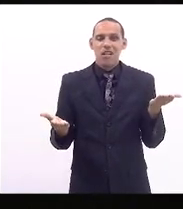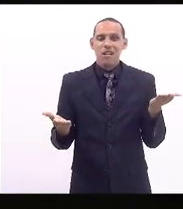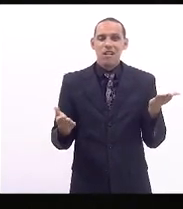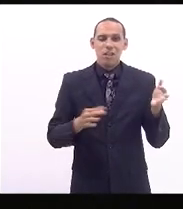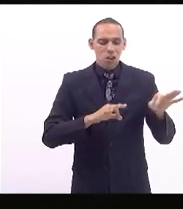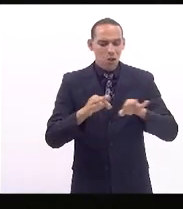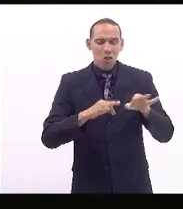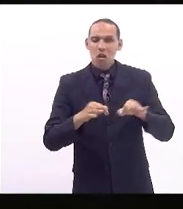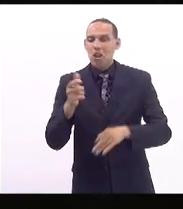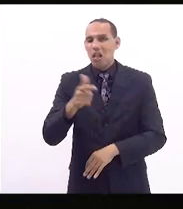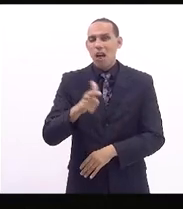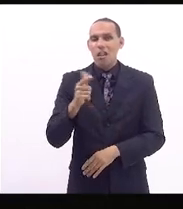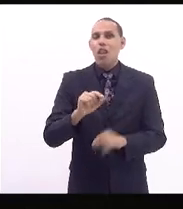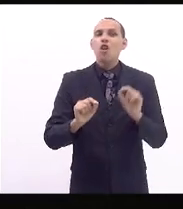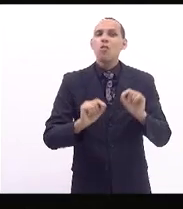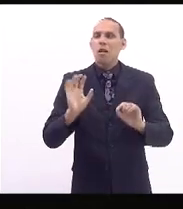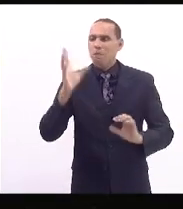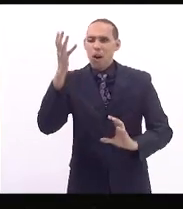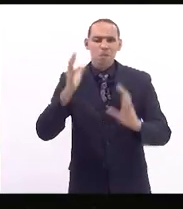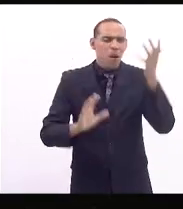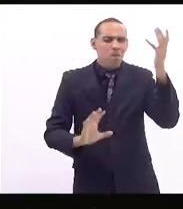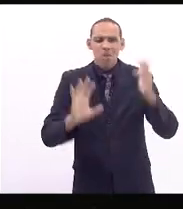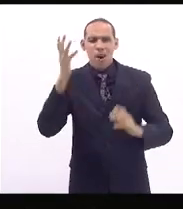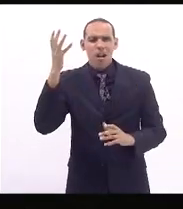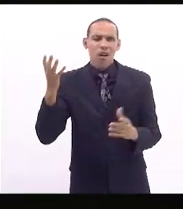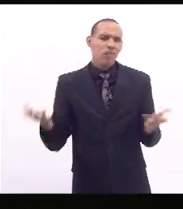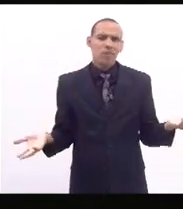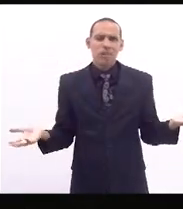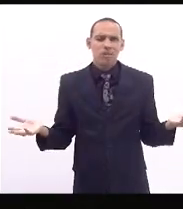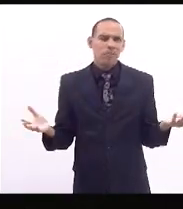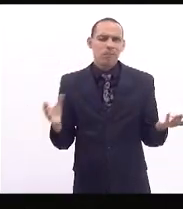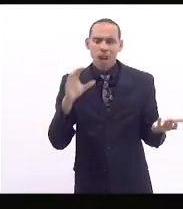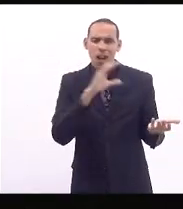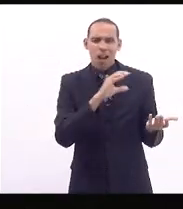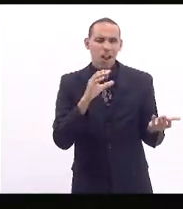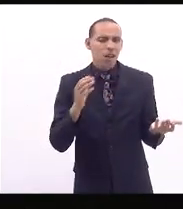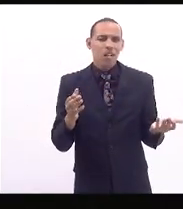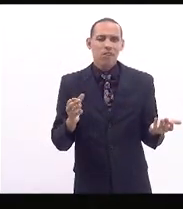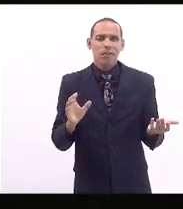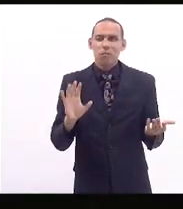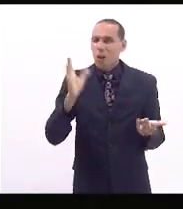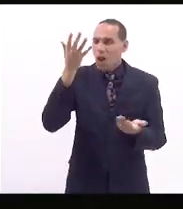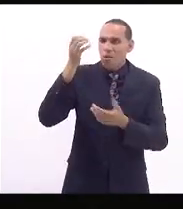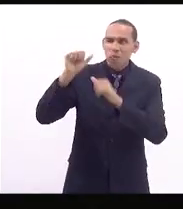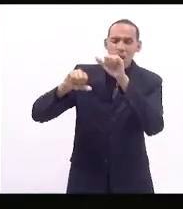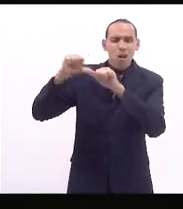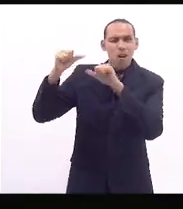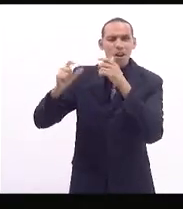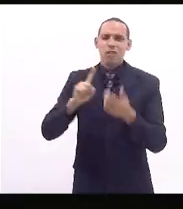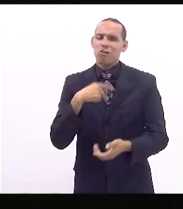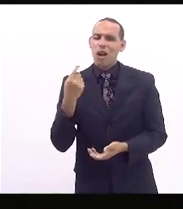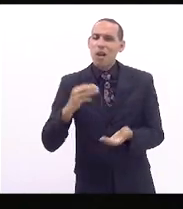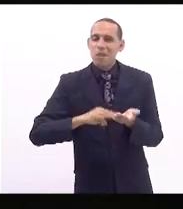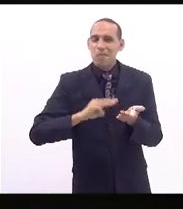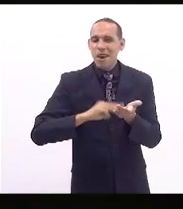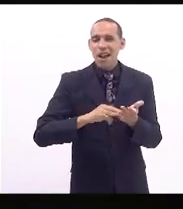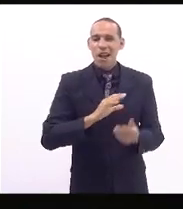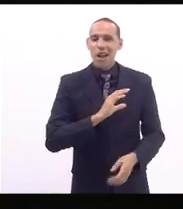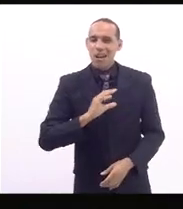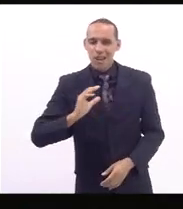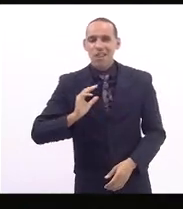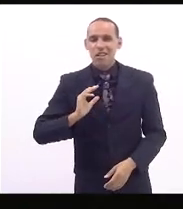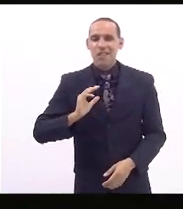descontrole nas emergências climáticas que já são emergências climáticas nós somos membro da